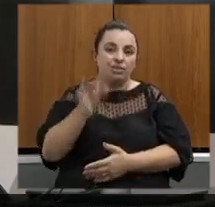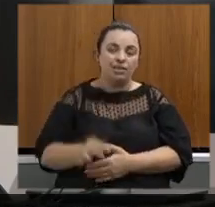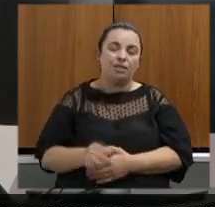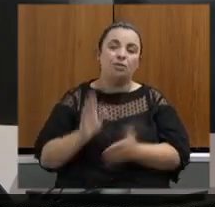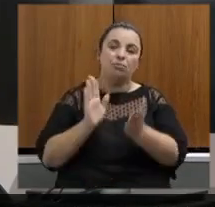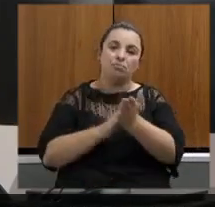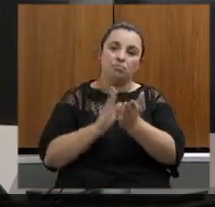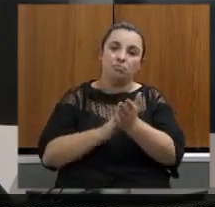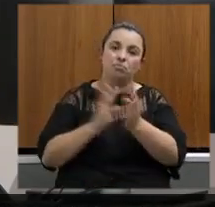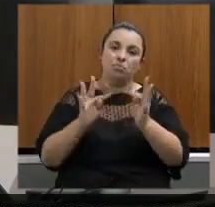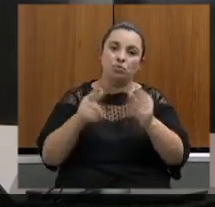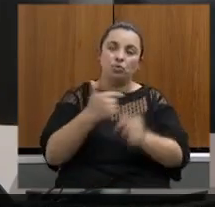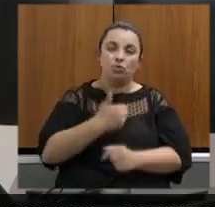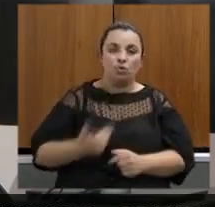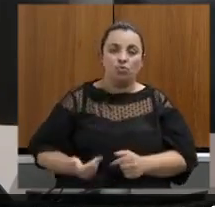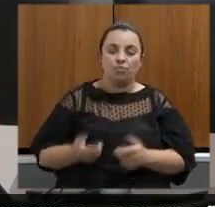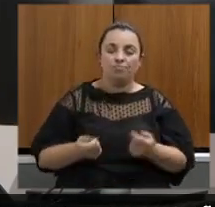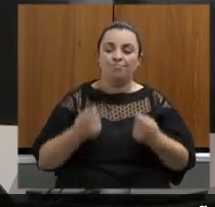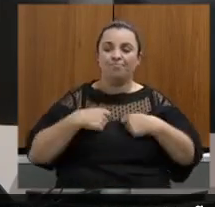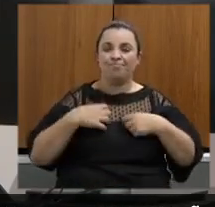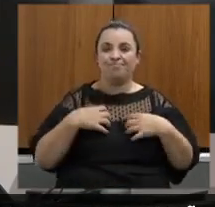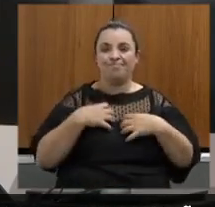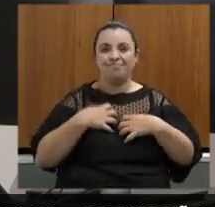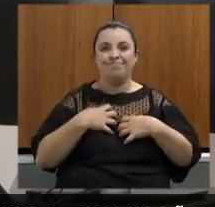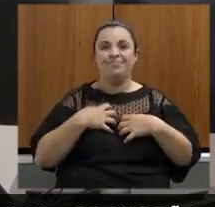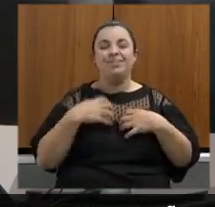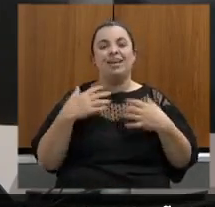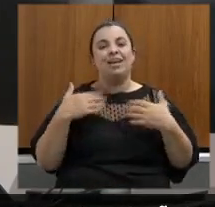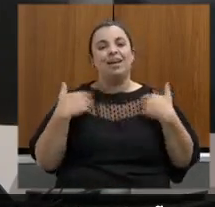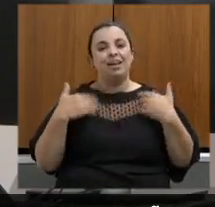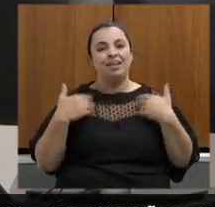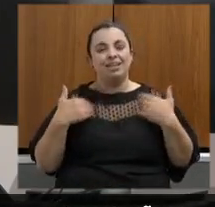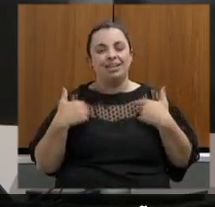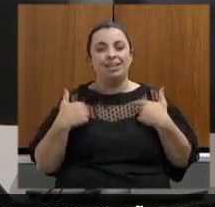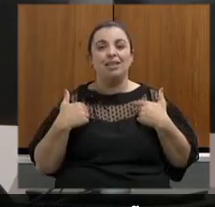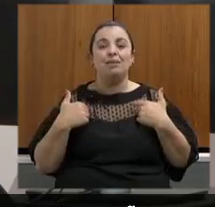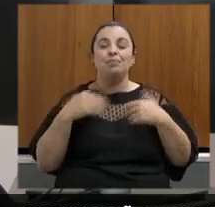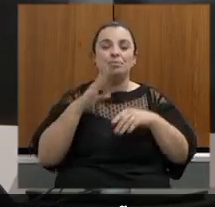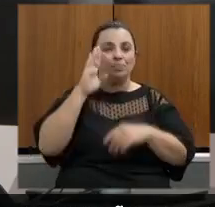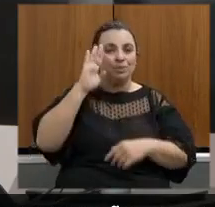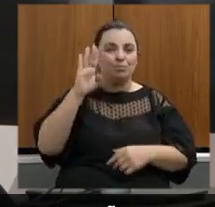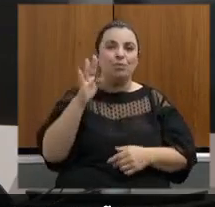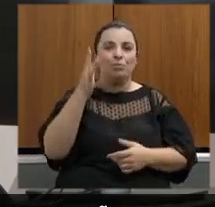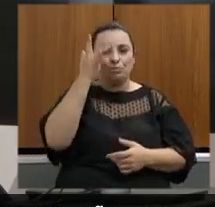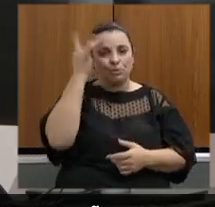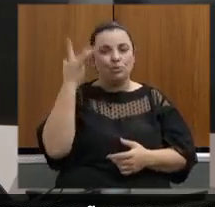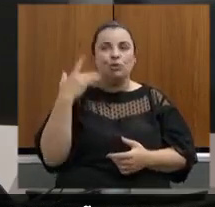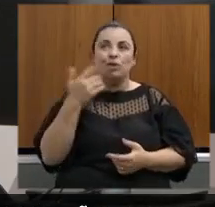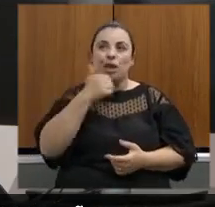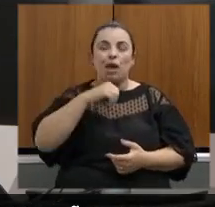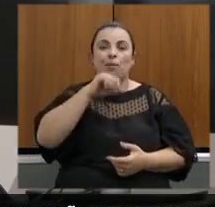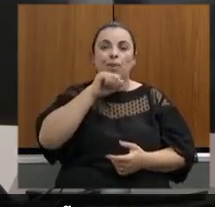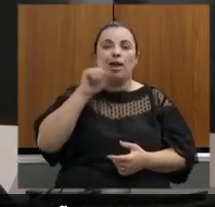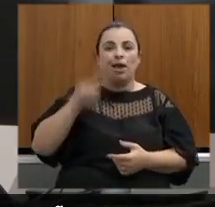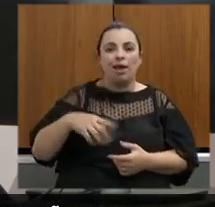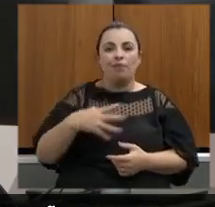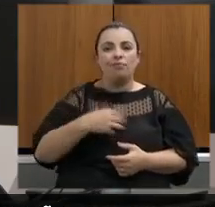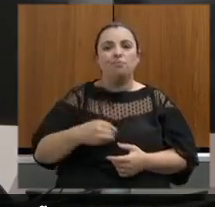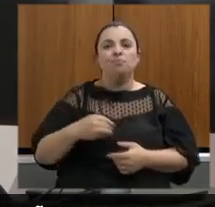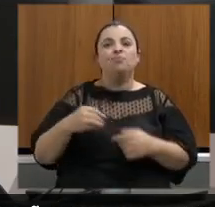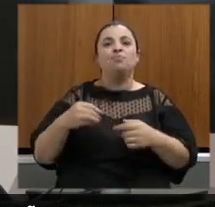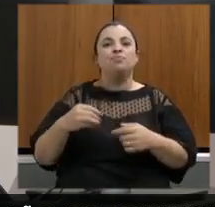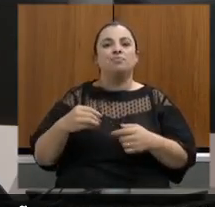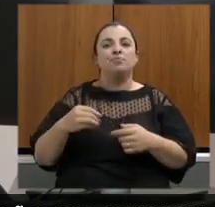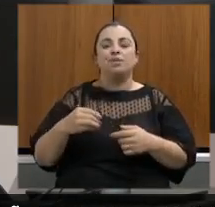é é uma alegria para gente é somente para quem é filho de servidor né eu tenho uma mãe e pensionista de policial bom